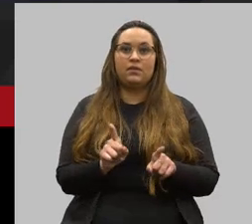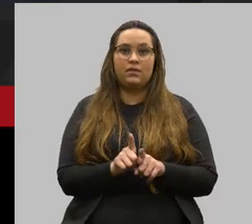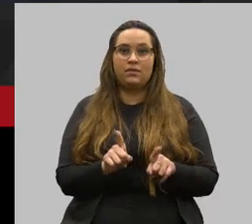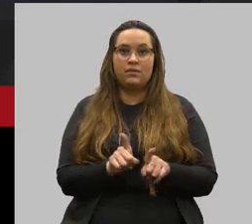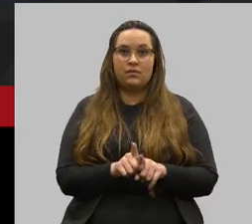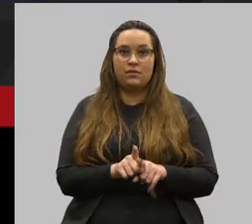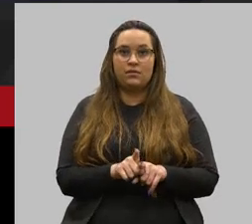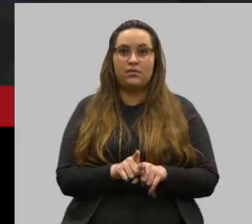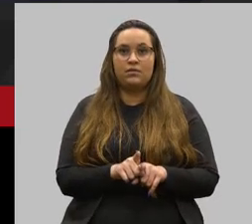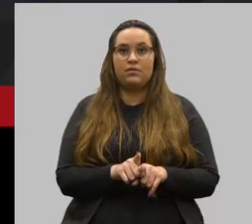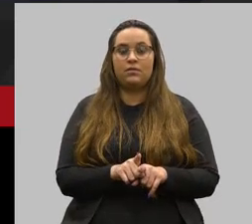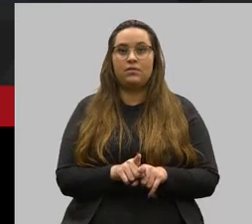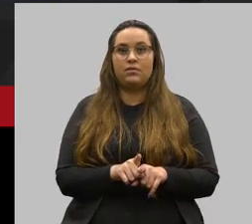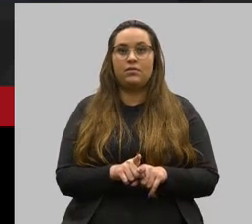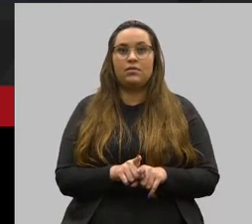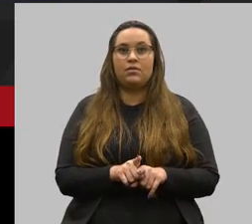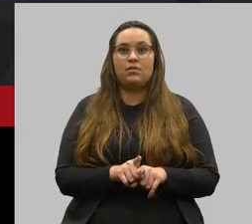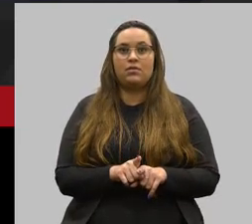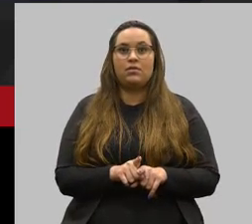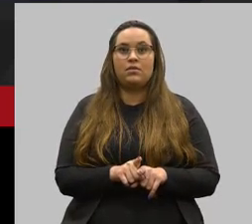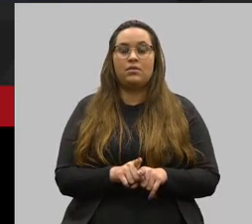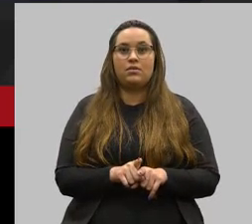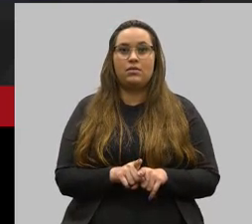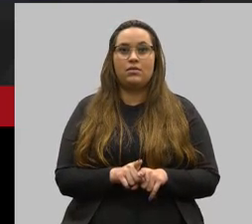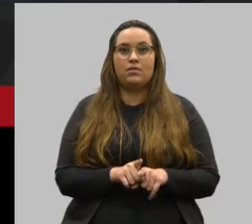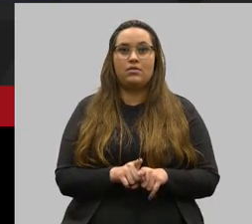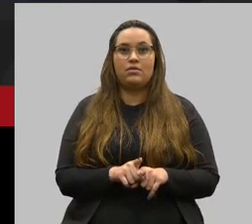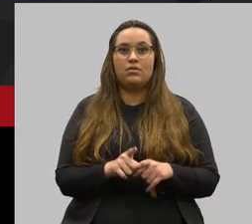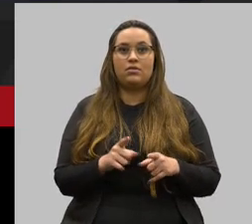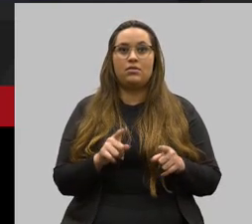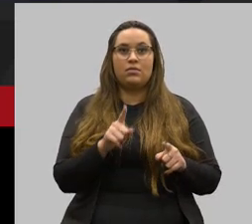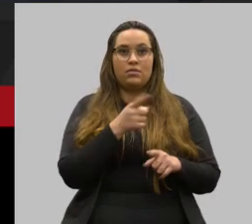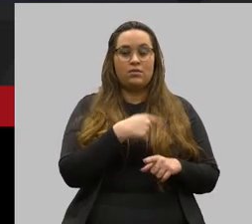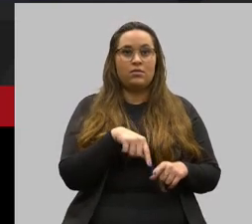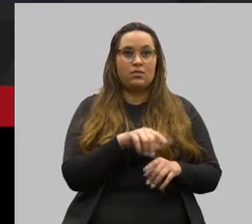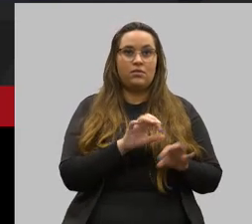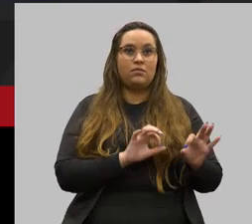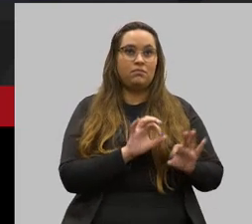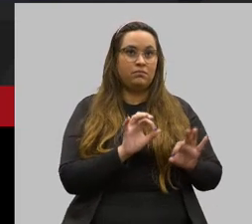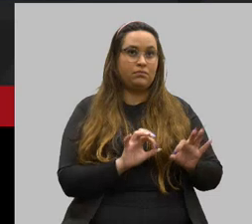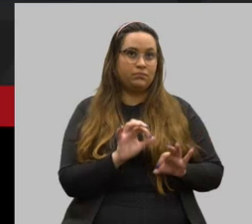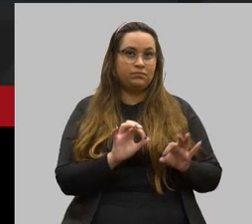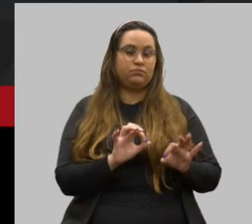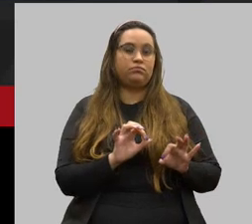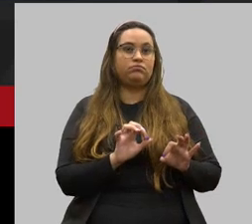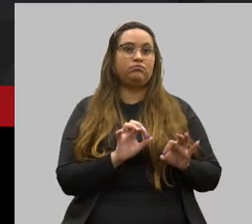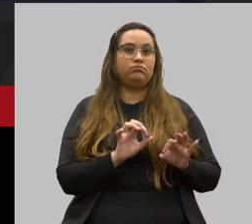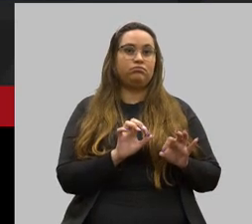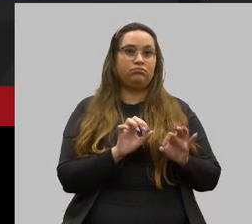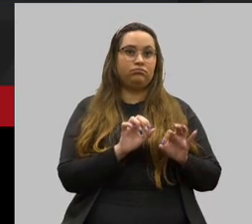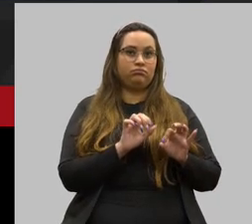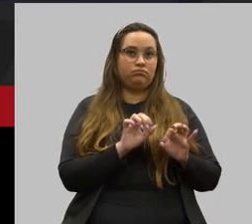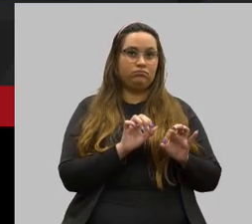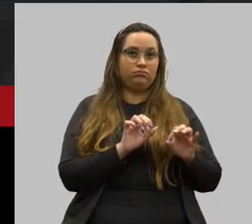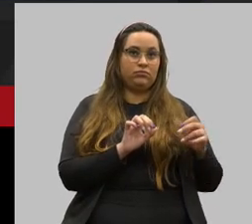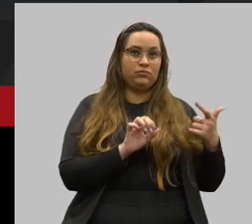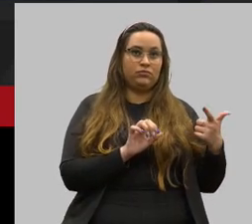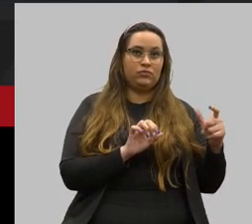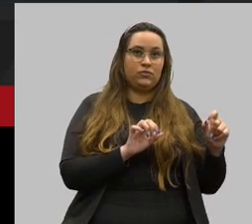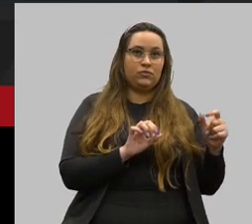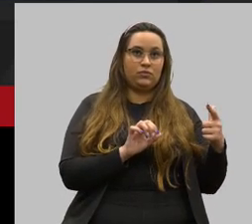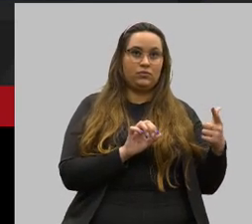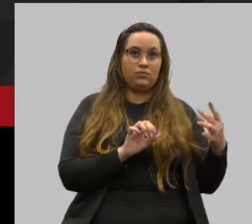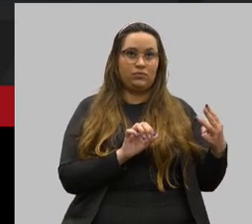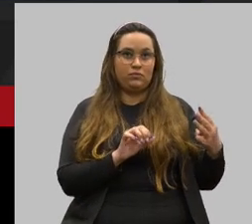né esse guarnecimento eh da estrutura das nossas unidades policiais entre Janeiro de 2023 e abril